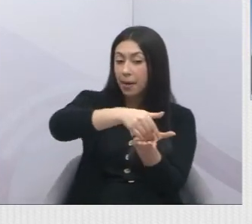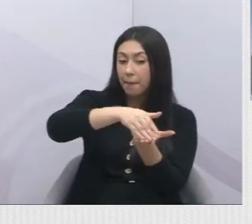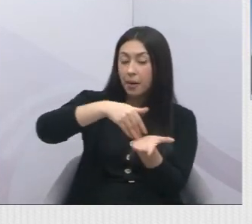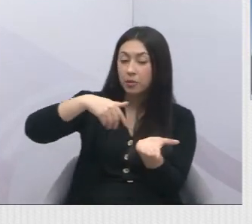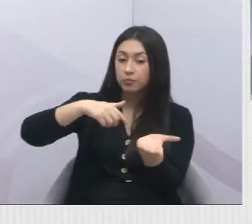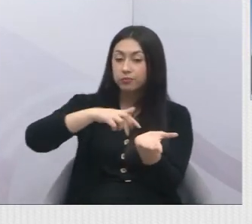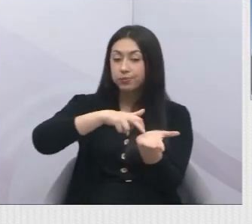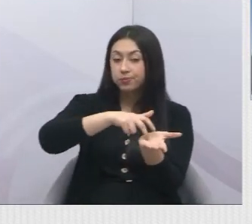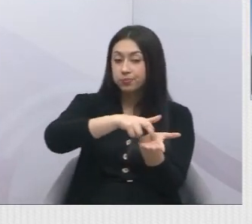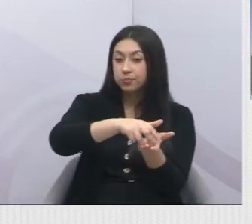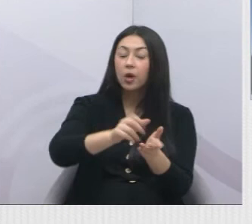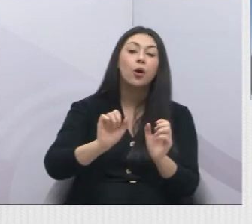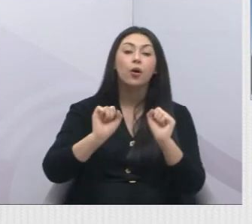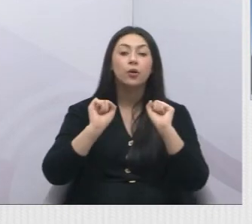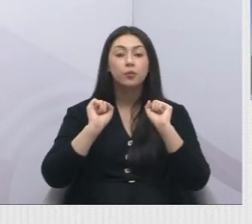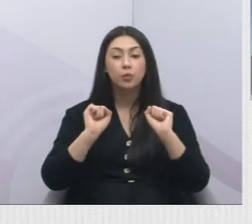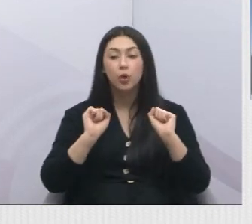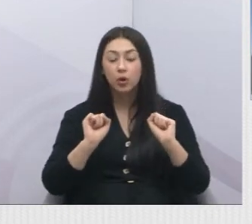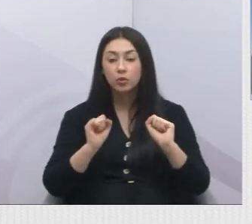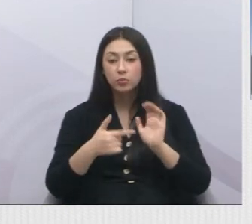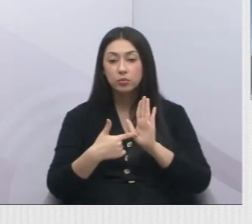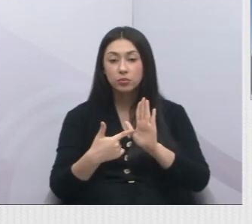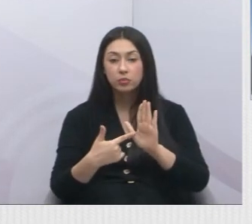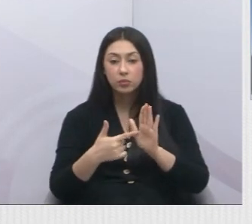foi atendido. Pode ir para o próximo?